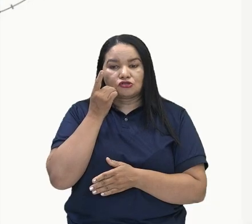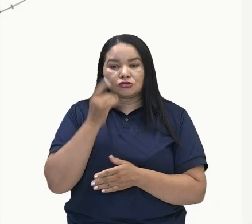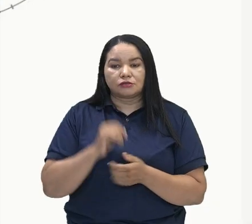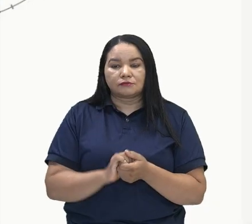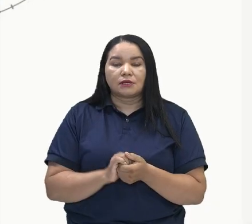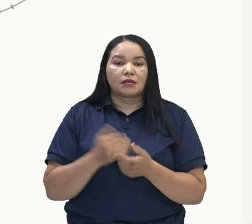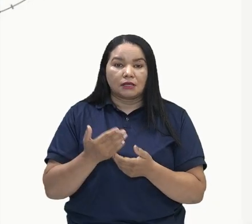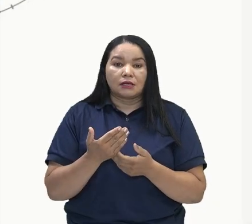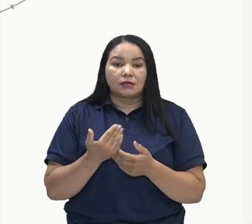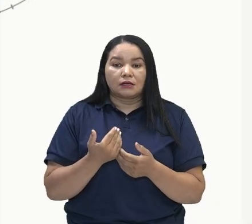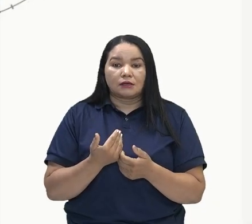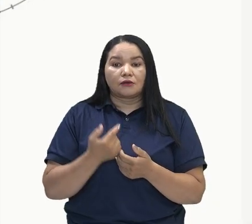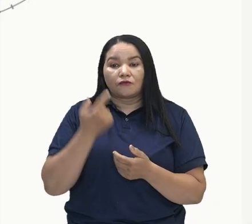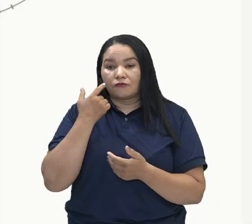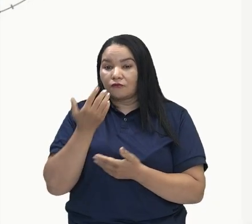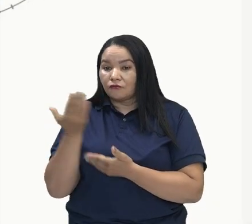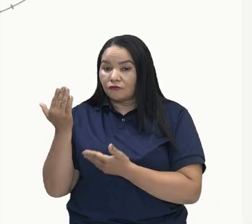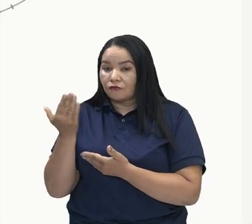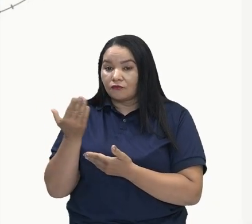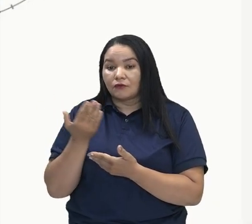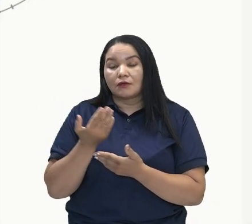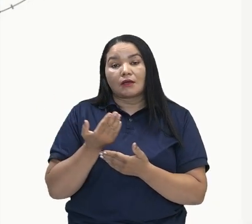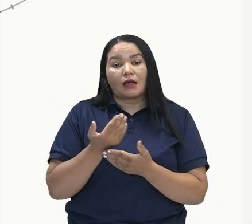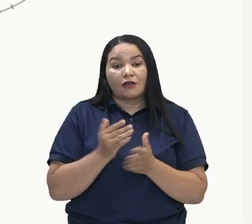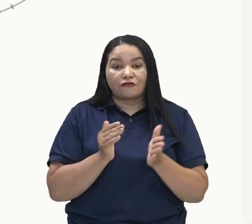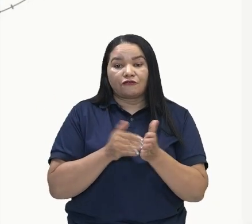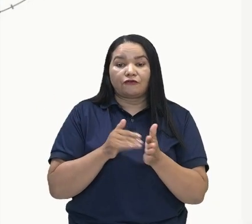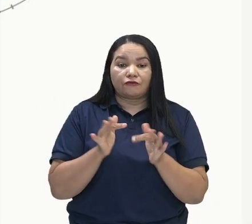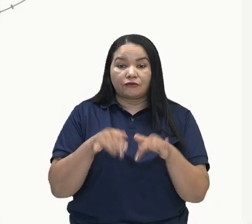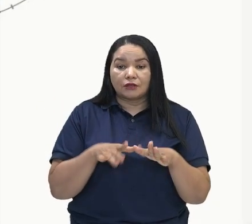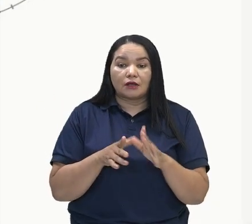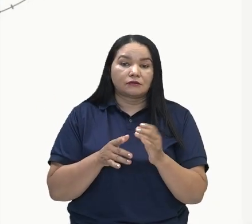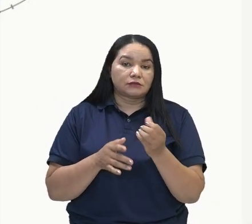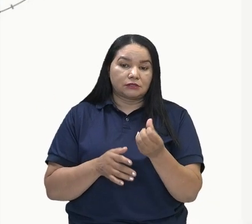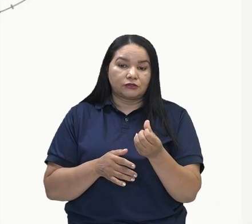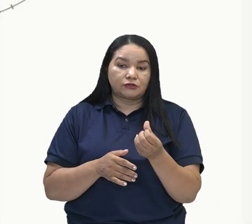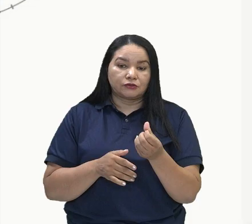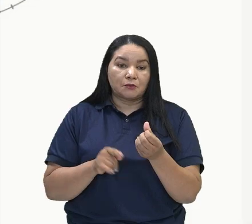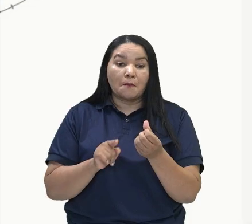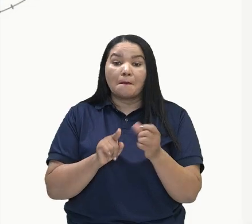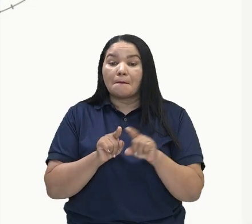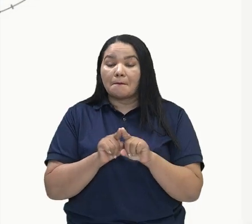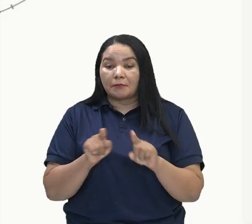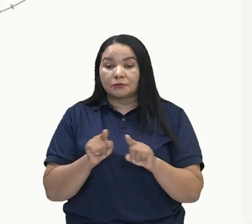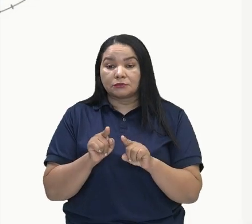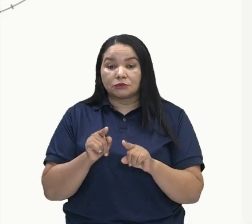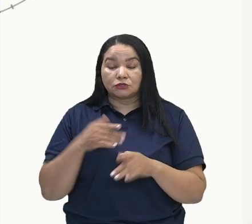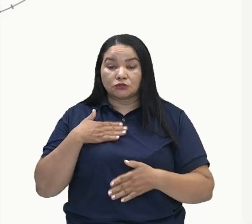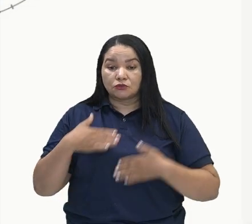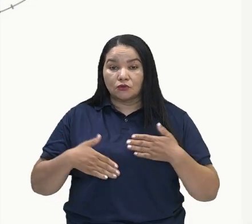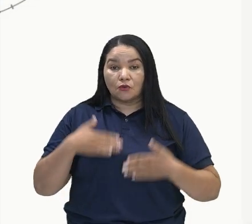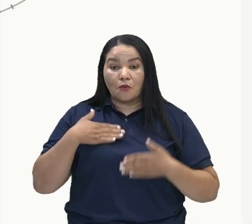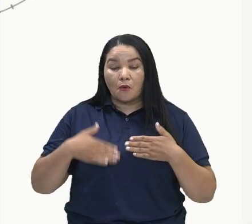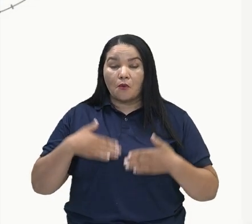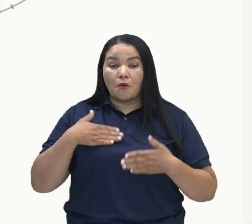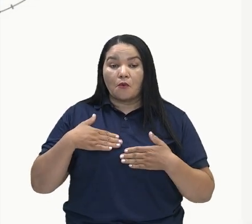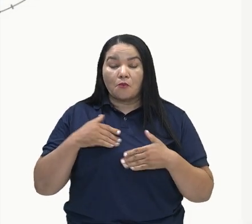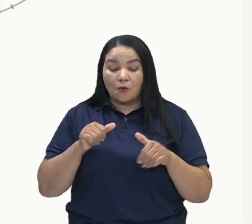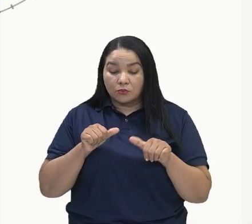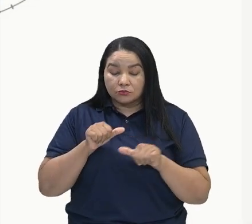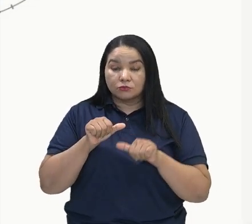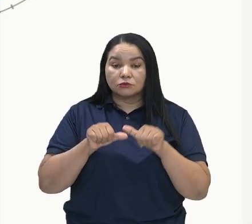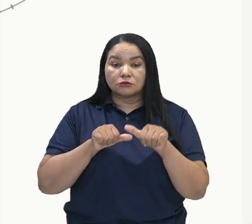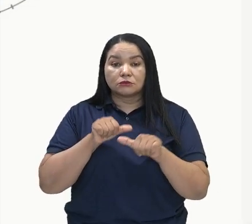aqui se encerrou no 6º dia. A partir daí o organismo começa a se regenerar, né? Dentro do